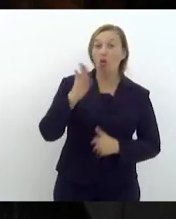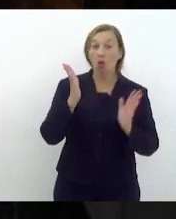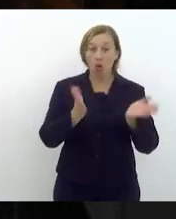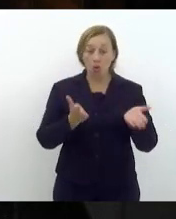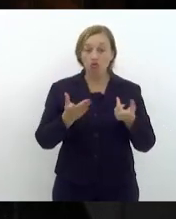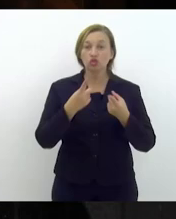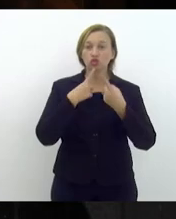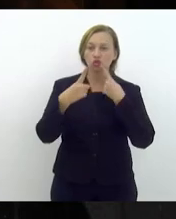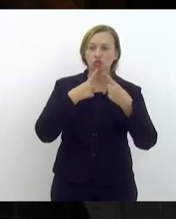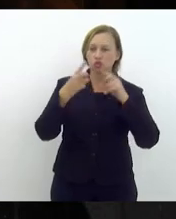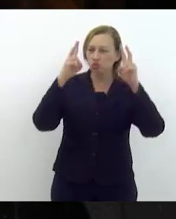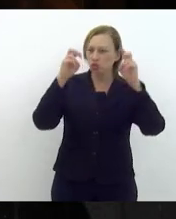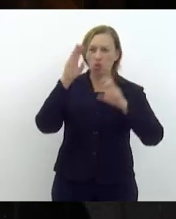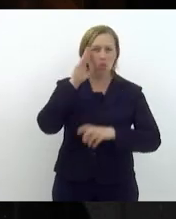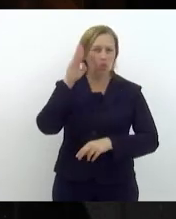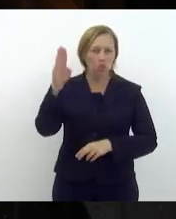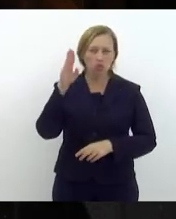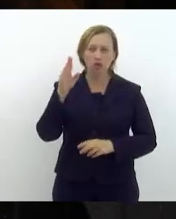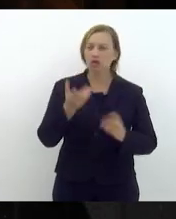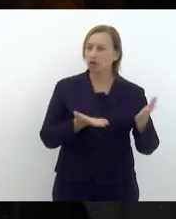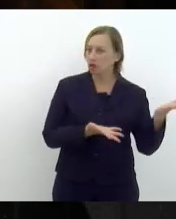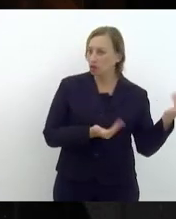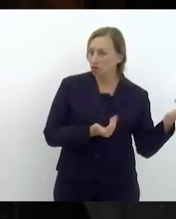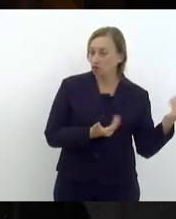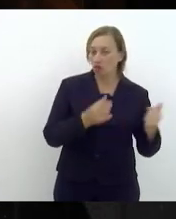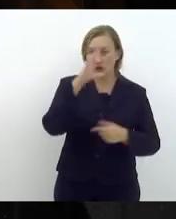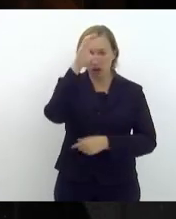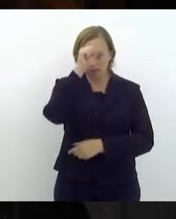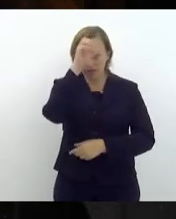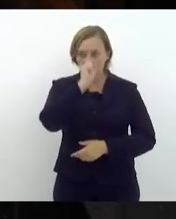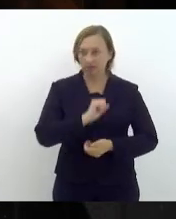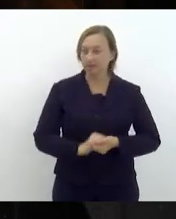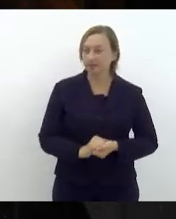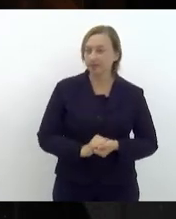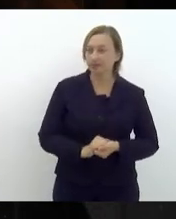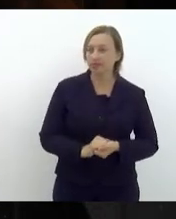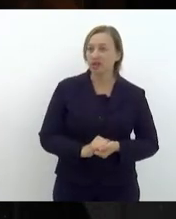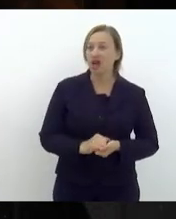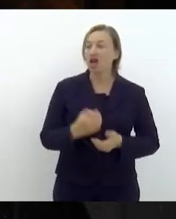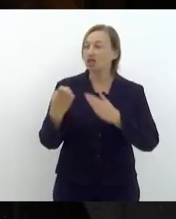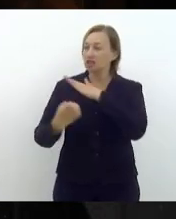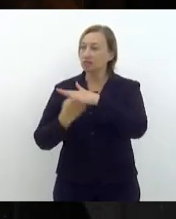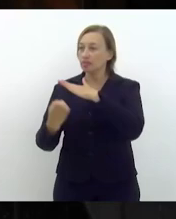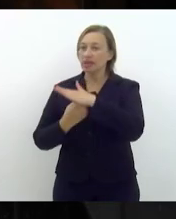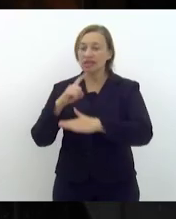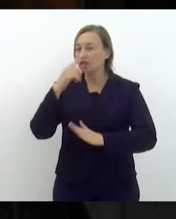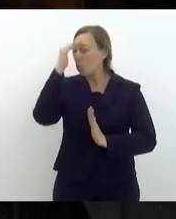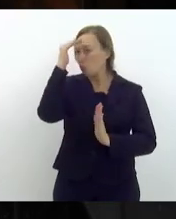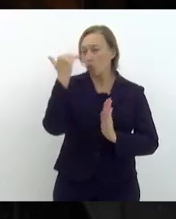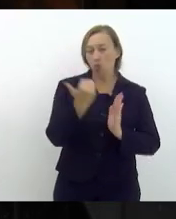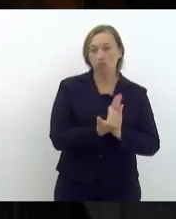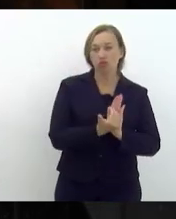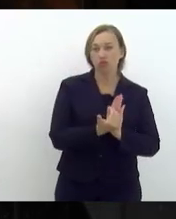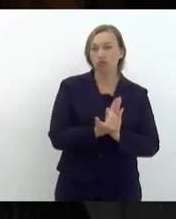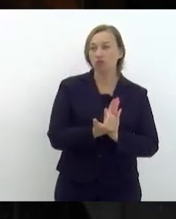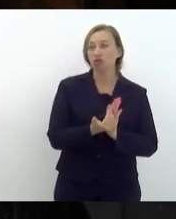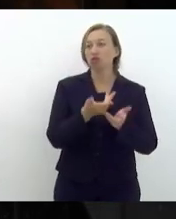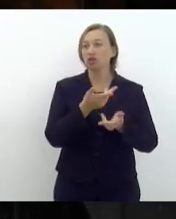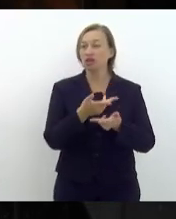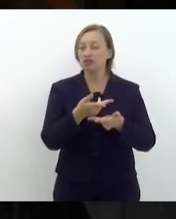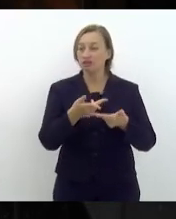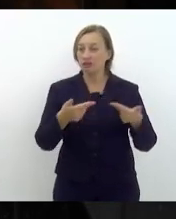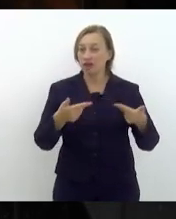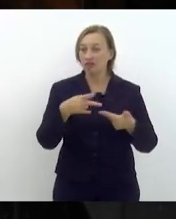vem discutindo um tema que é fundamental que é o jovem aprendiz as empresas não cumprem o que muitos chamam